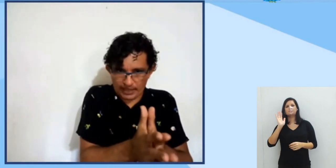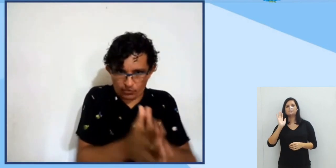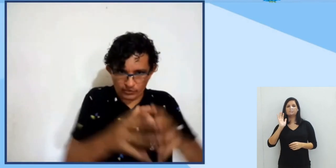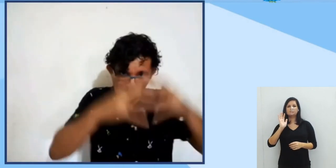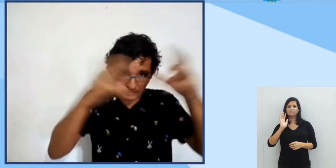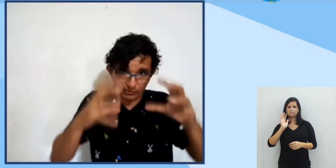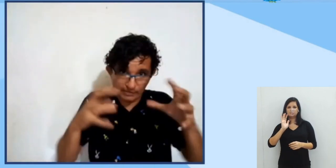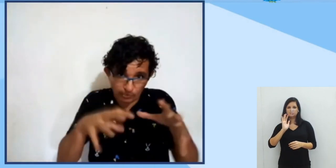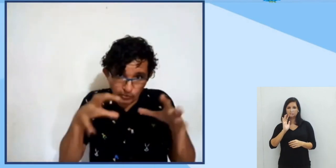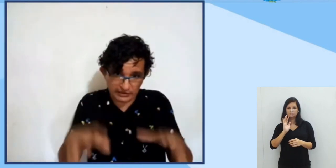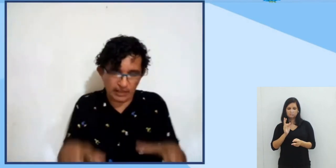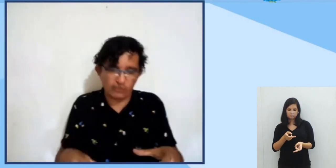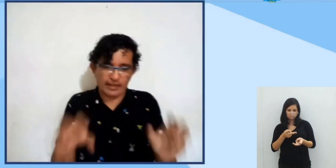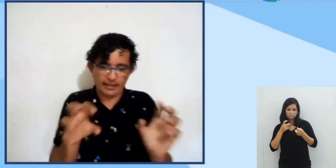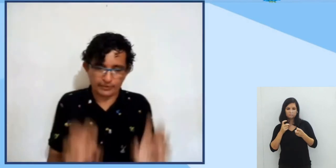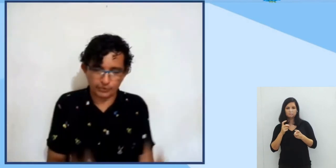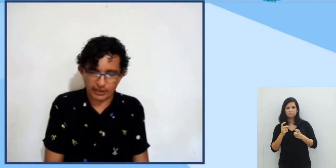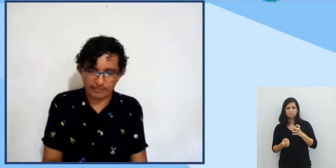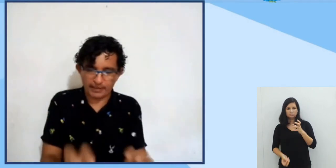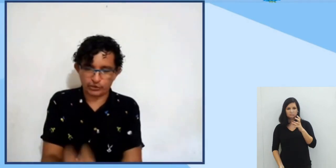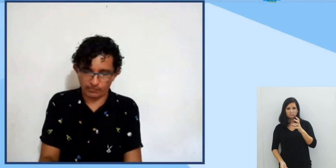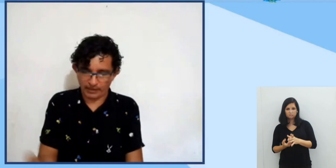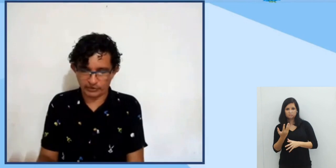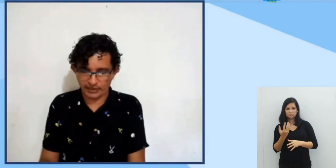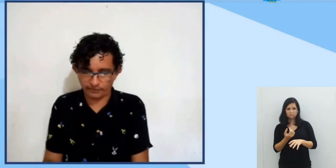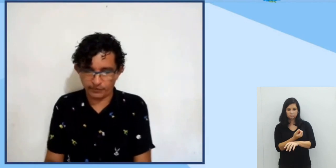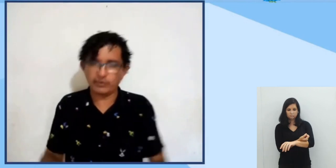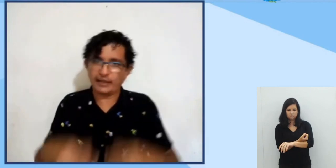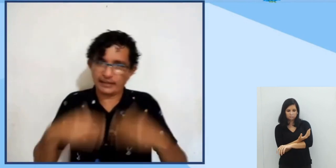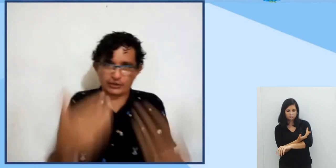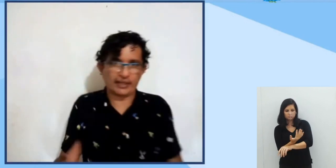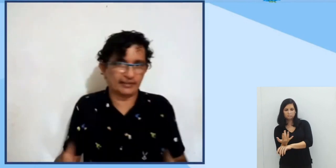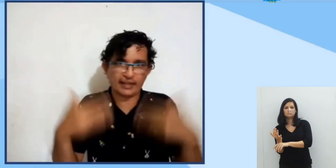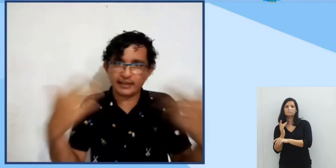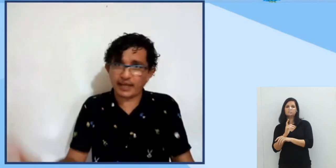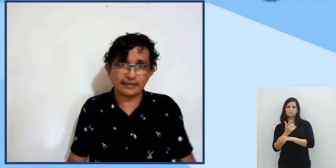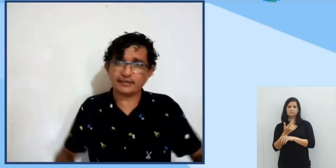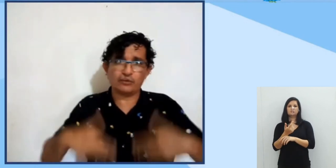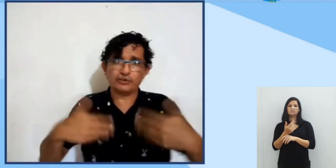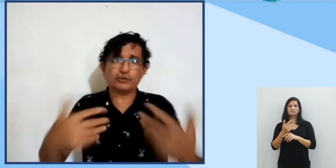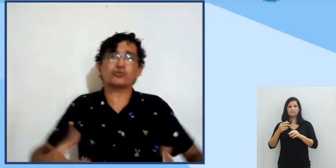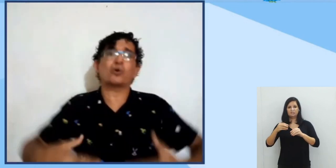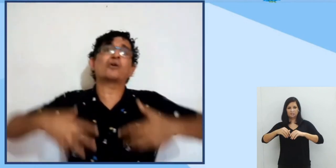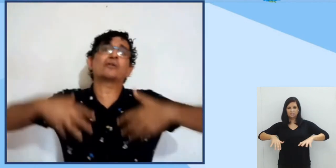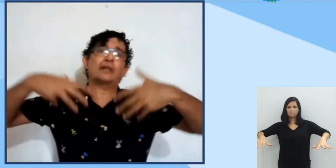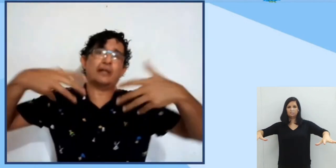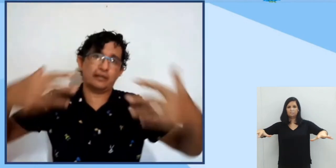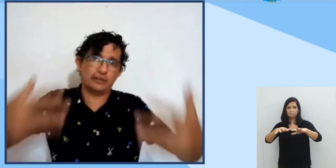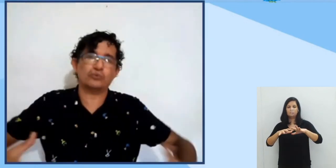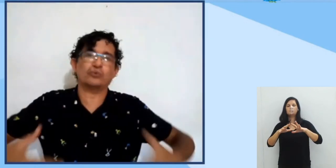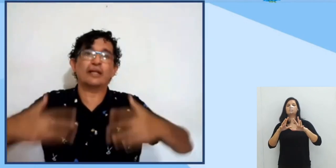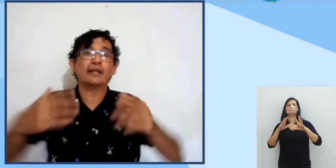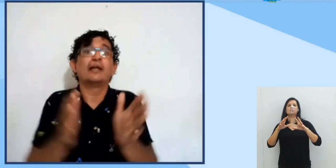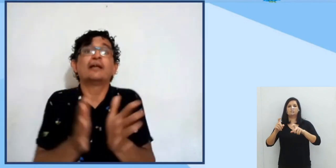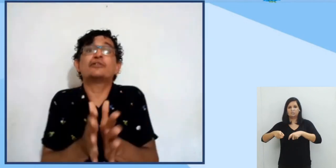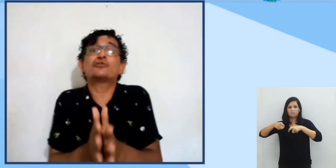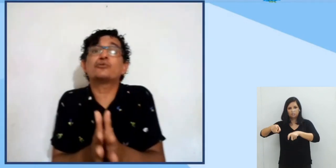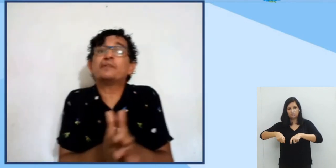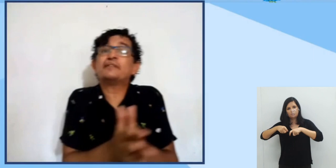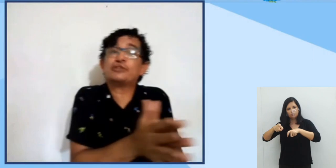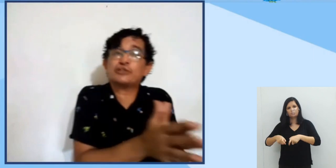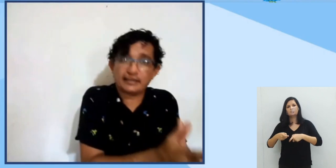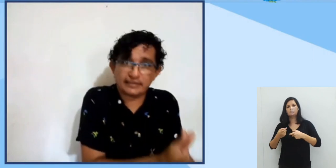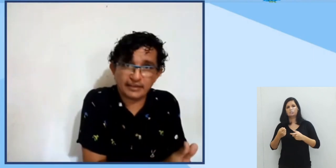estava dentro da concepção de produção era justamente no manso servil, que eram as terras arrendadas, aonde toda a agricultura